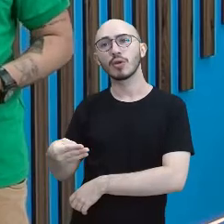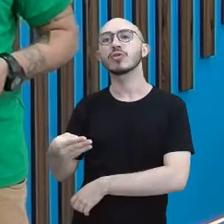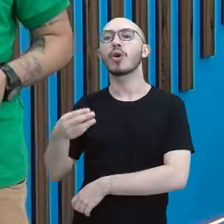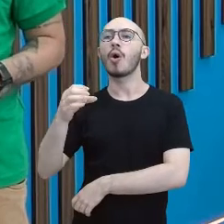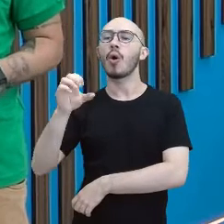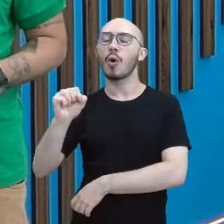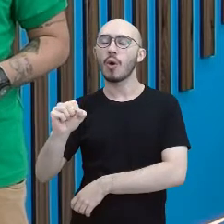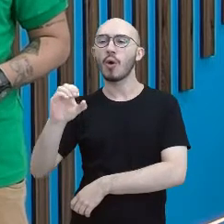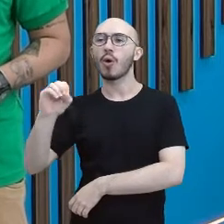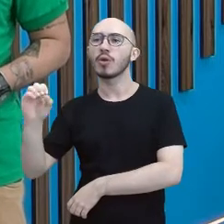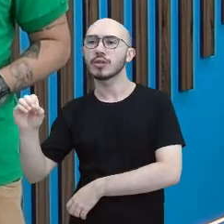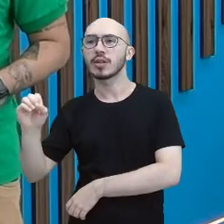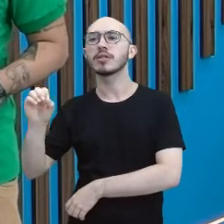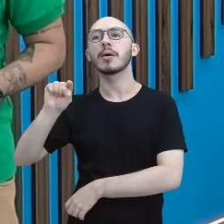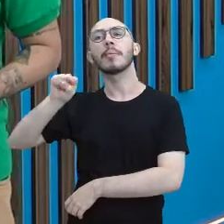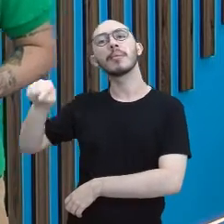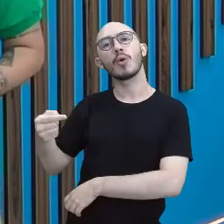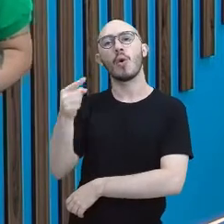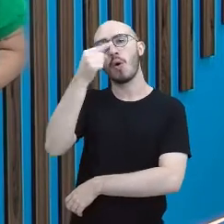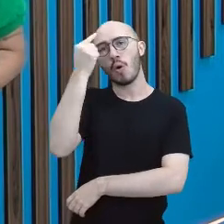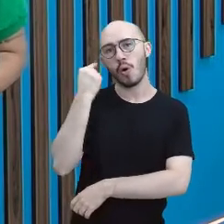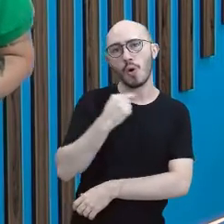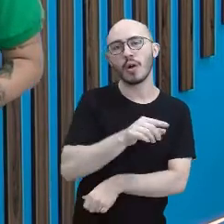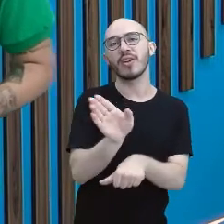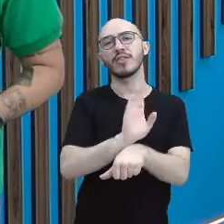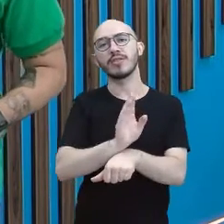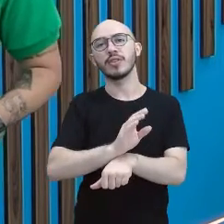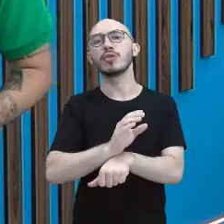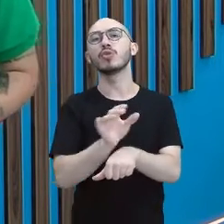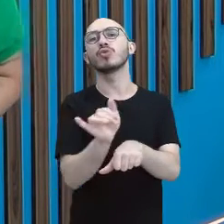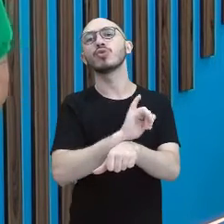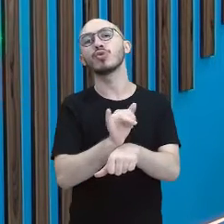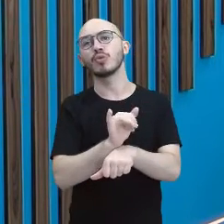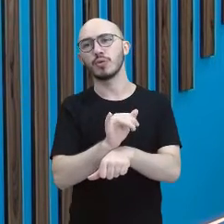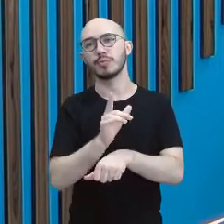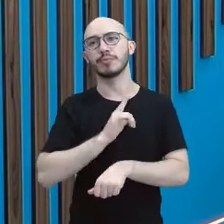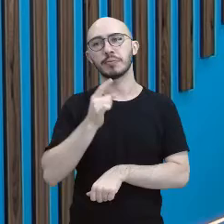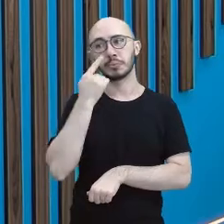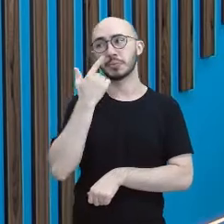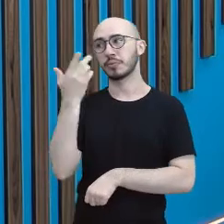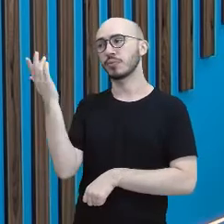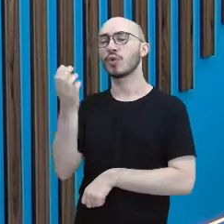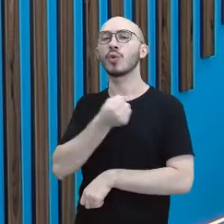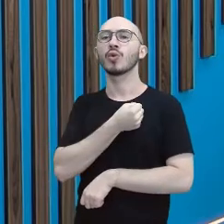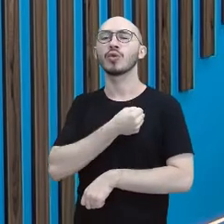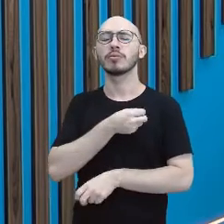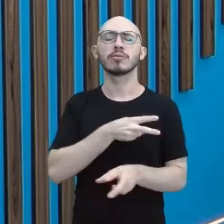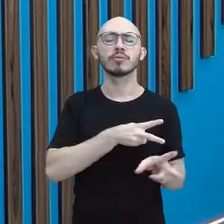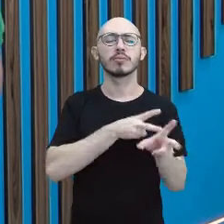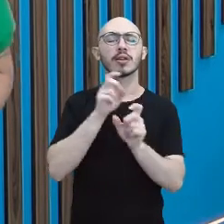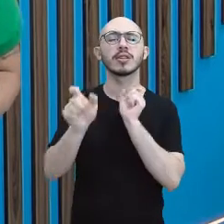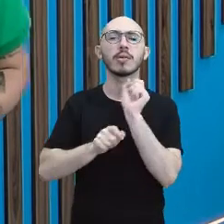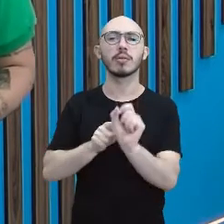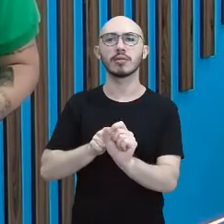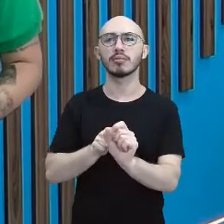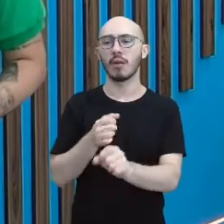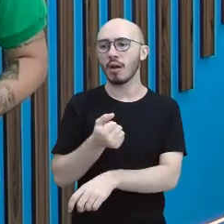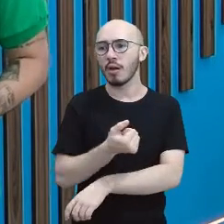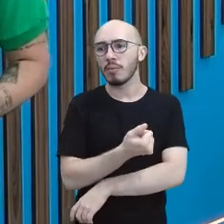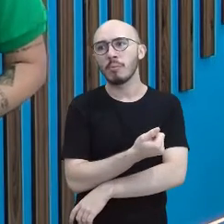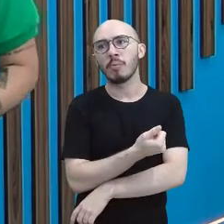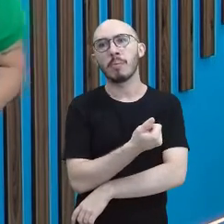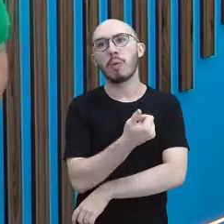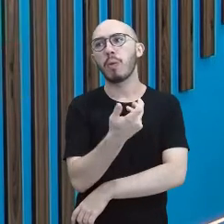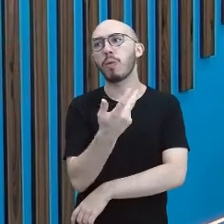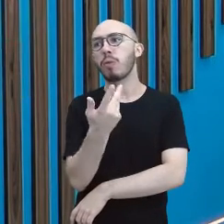postados por ano no YouTube. Então, quando a gente olhar para esse número aqui, a gente começa a perceber o seguinte, ele tem uma quantidade muito grande